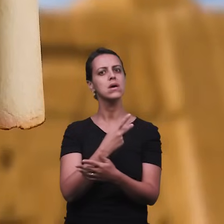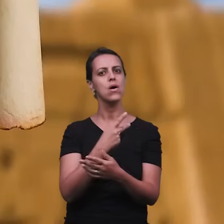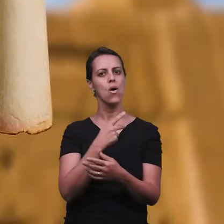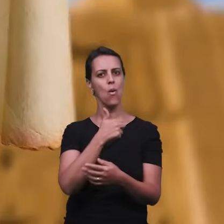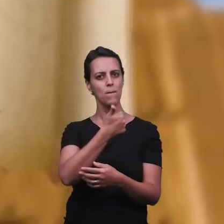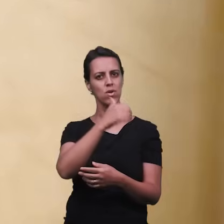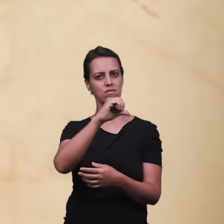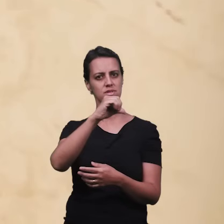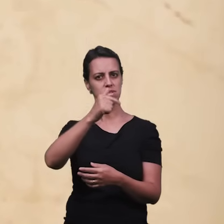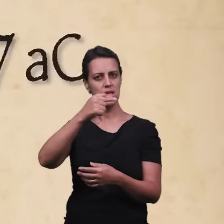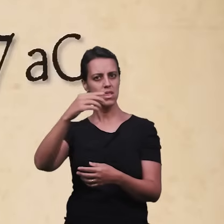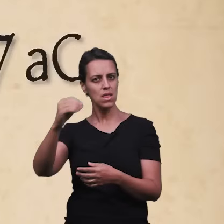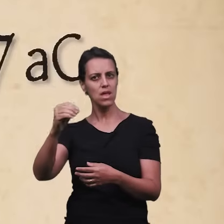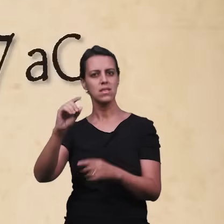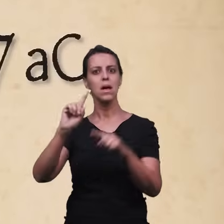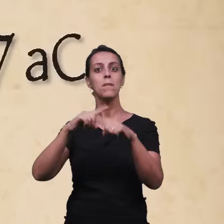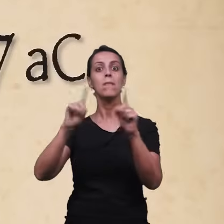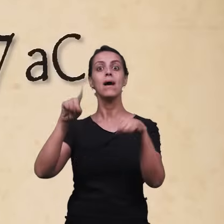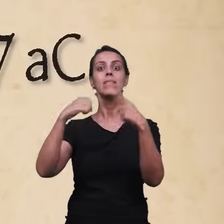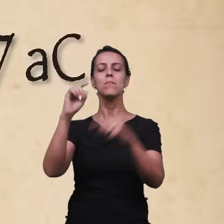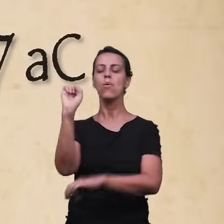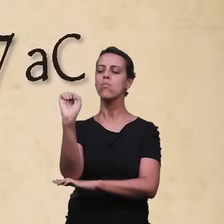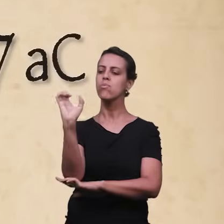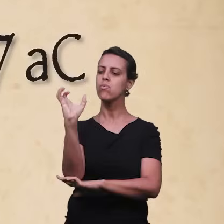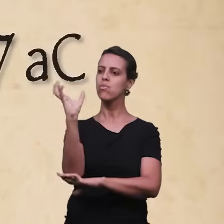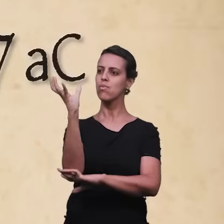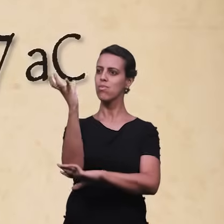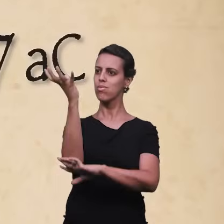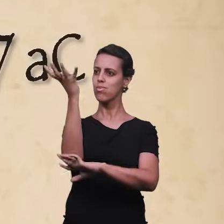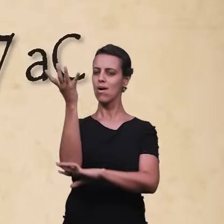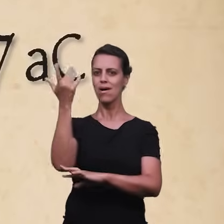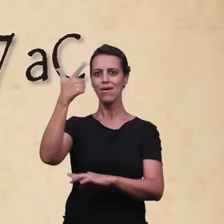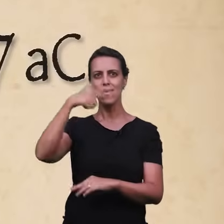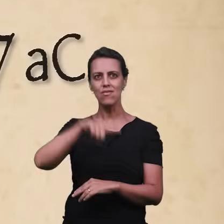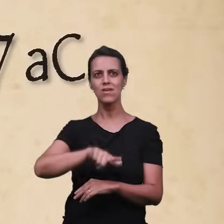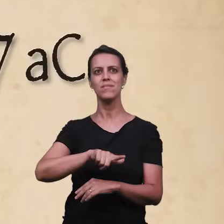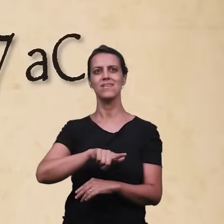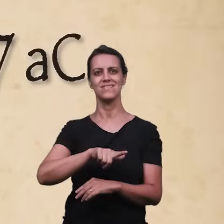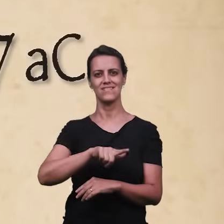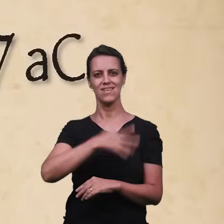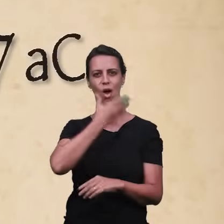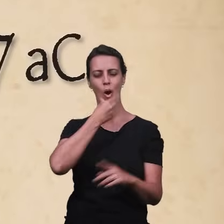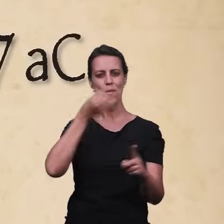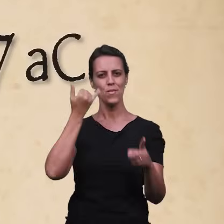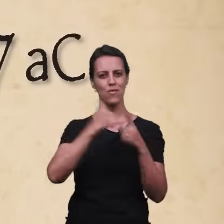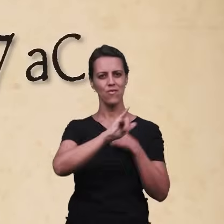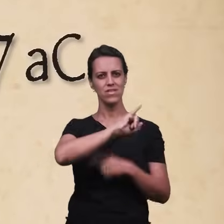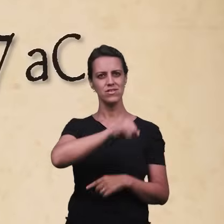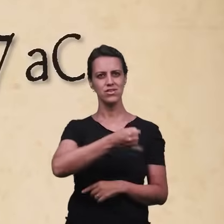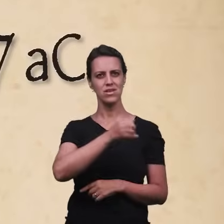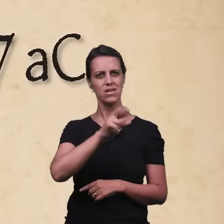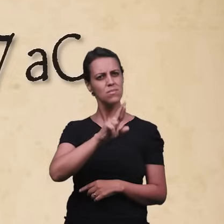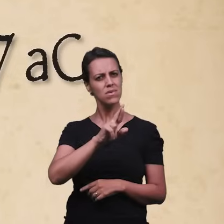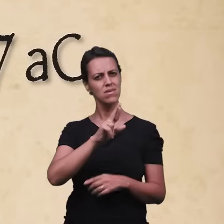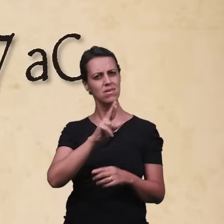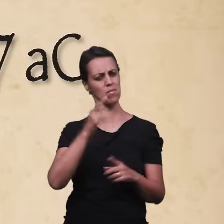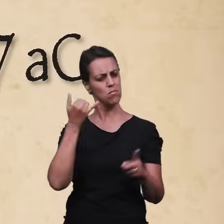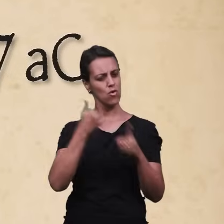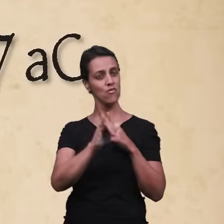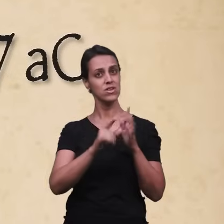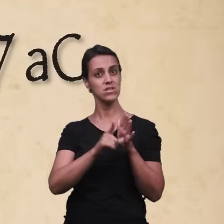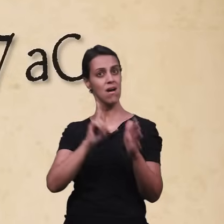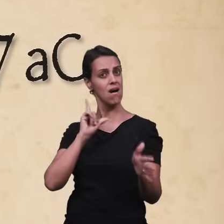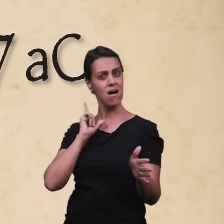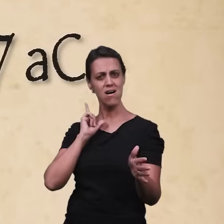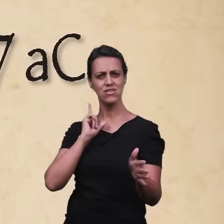1948. Jeremias profetizou de 627 a 587 a.C. Foi o